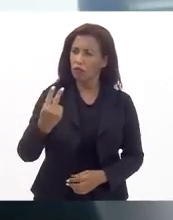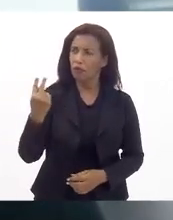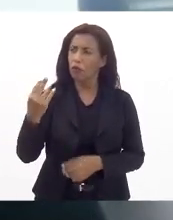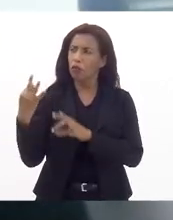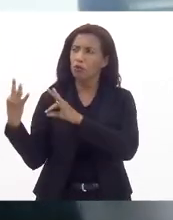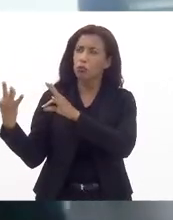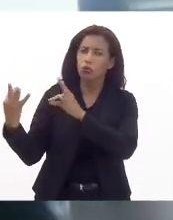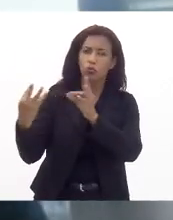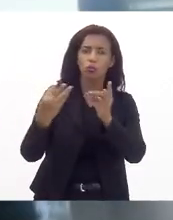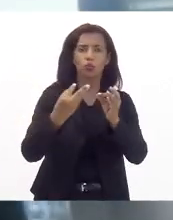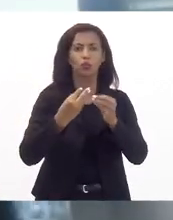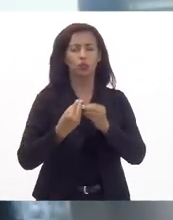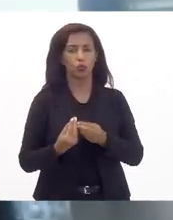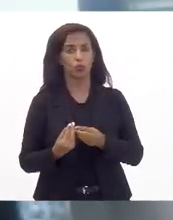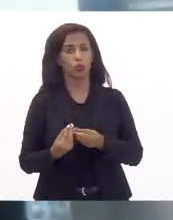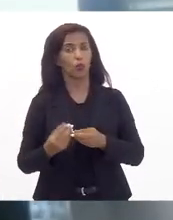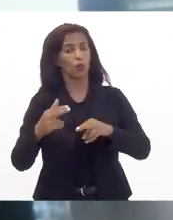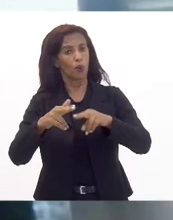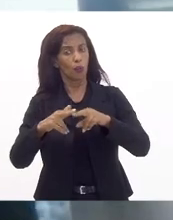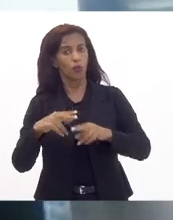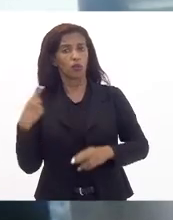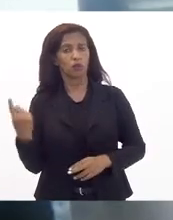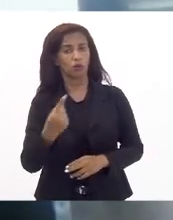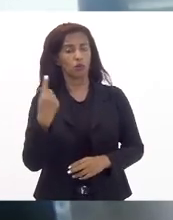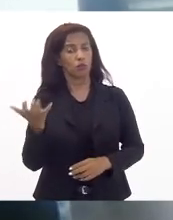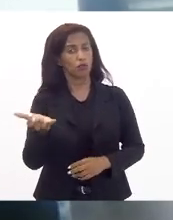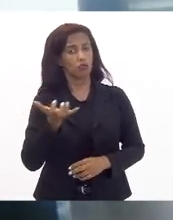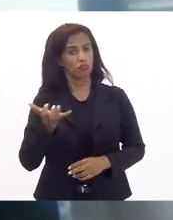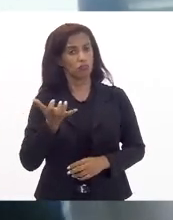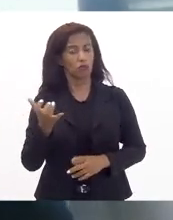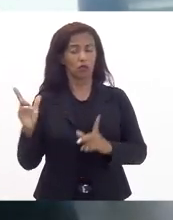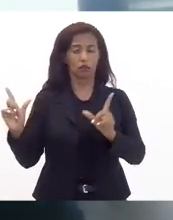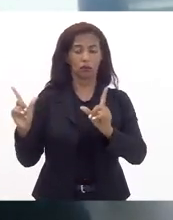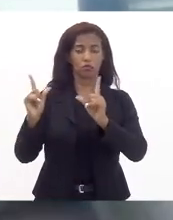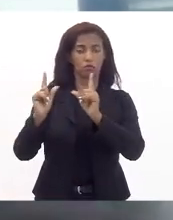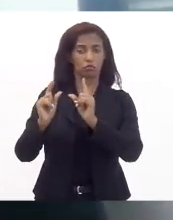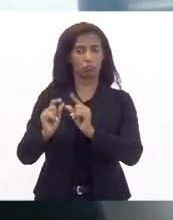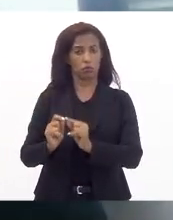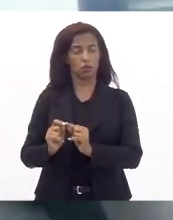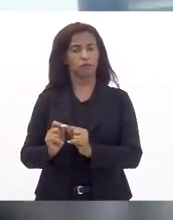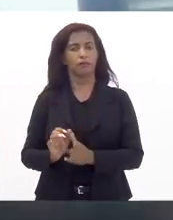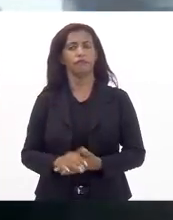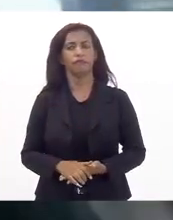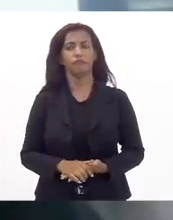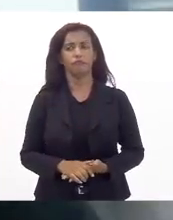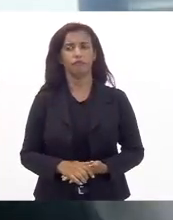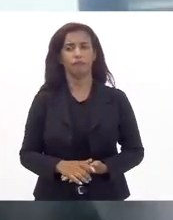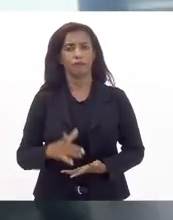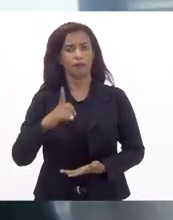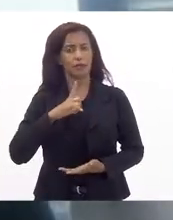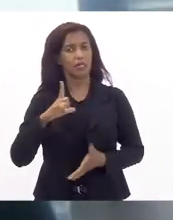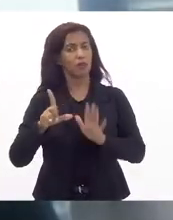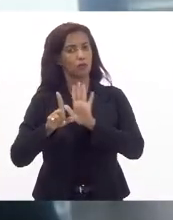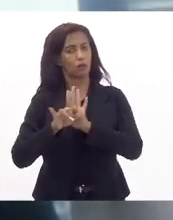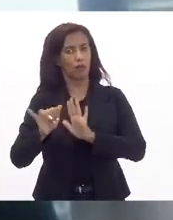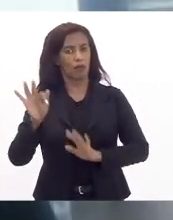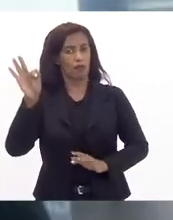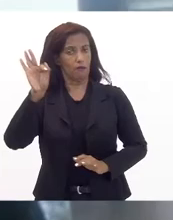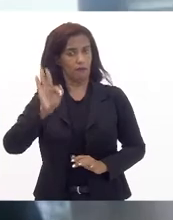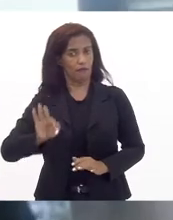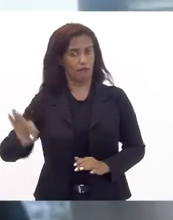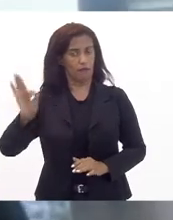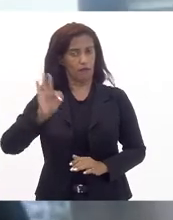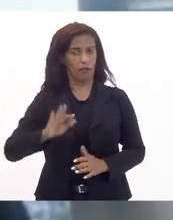vamos negacionismo poderíamos restringir reduzir e diminuir a vendo Valência geral